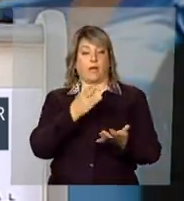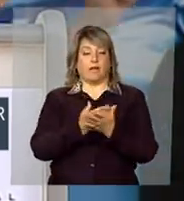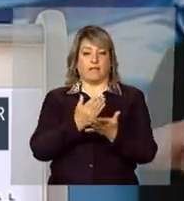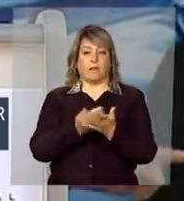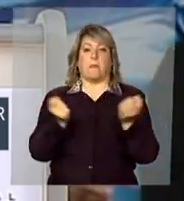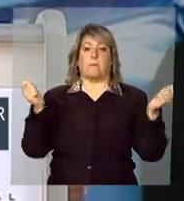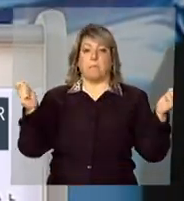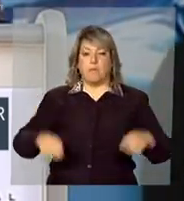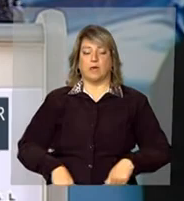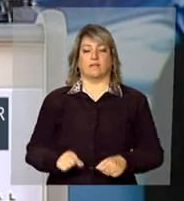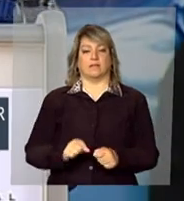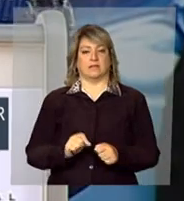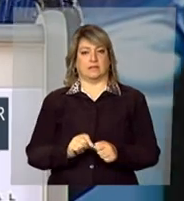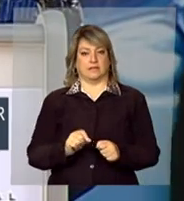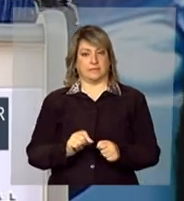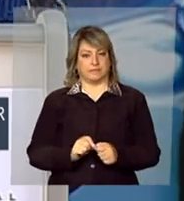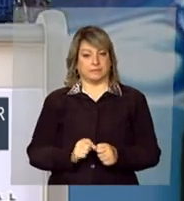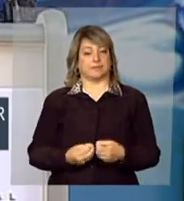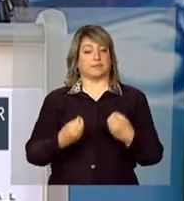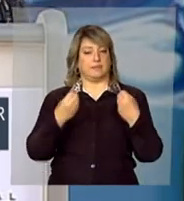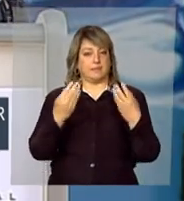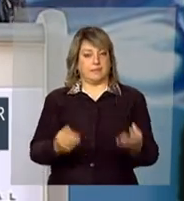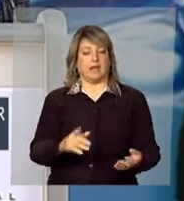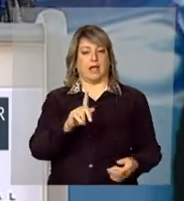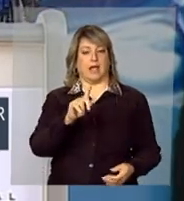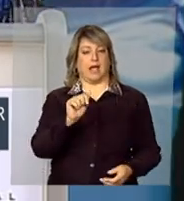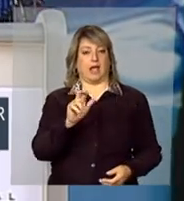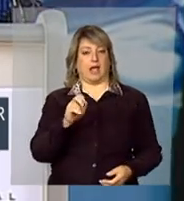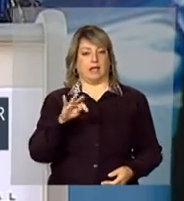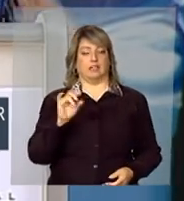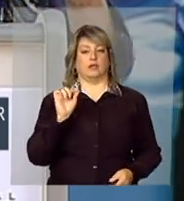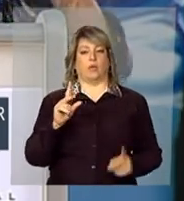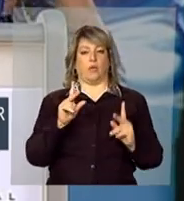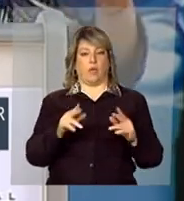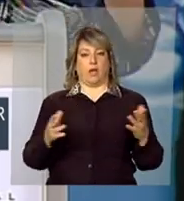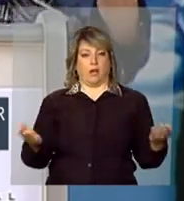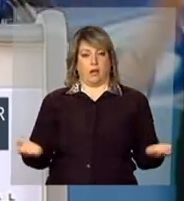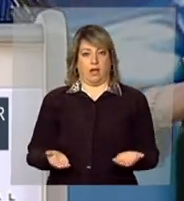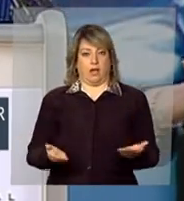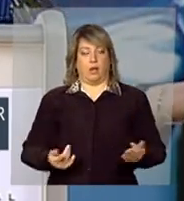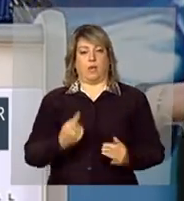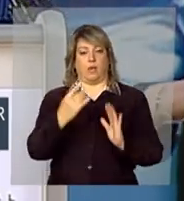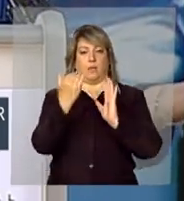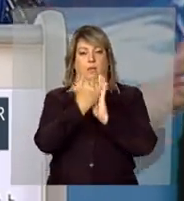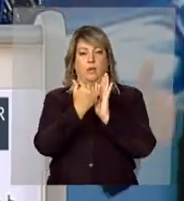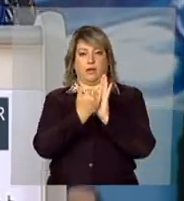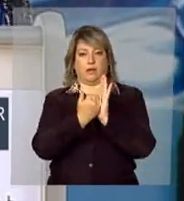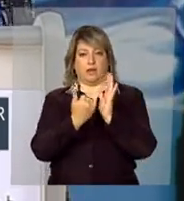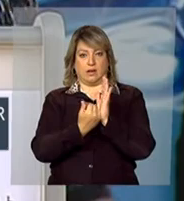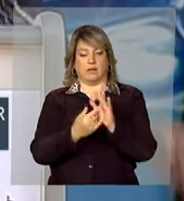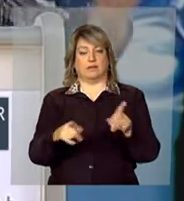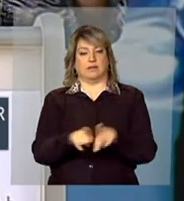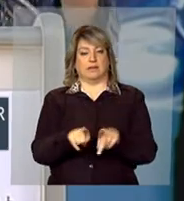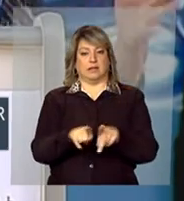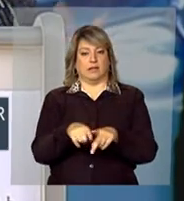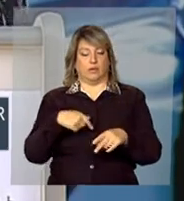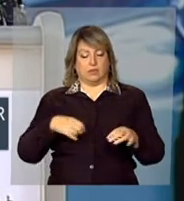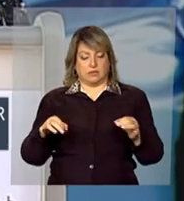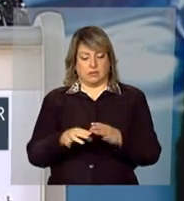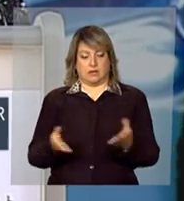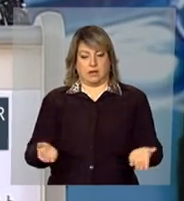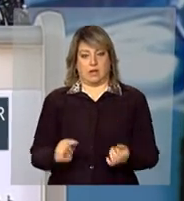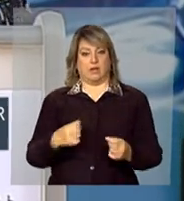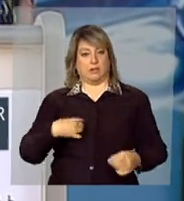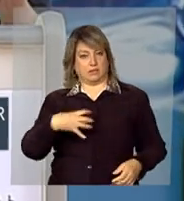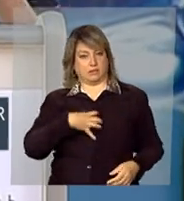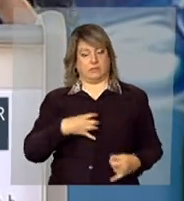possam fazer, de garantir, como é o caso agora de um programa também que eu encerro dizendo que eu tenho imenso